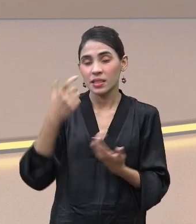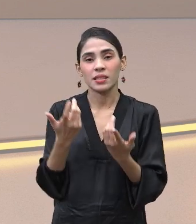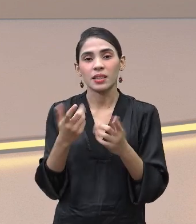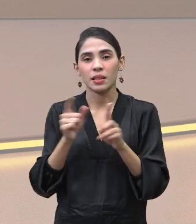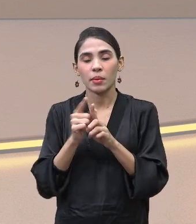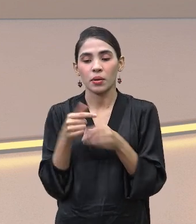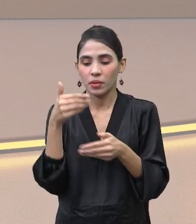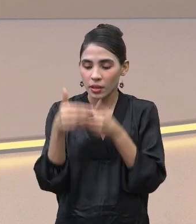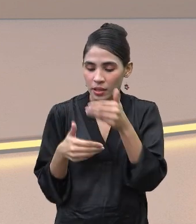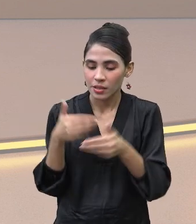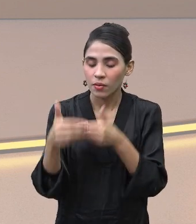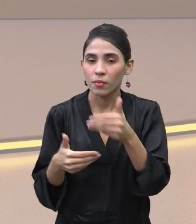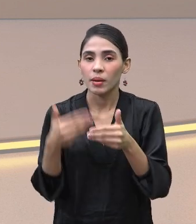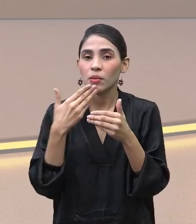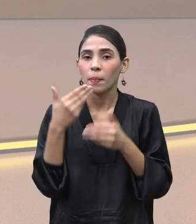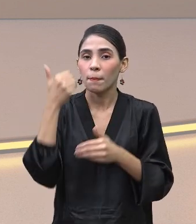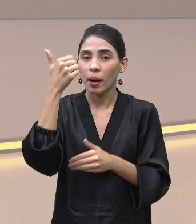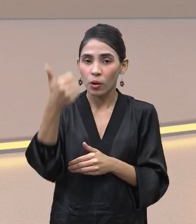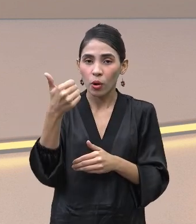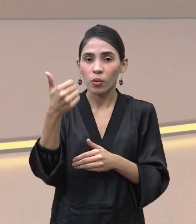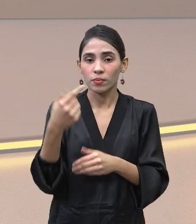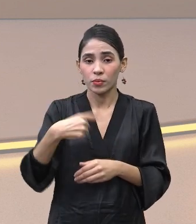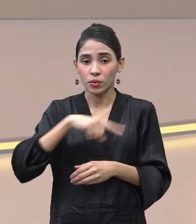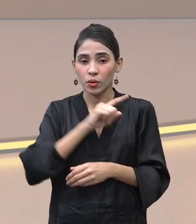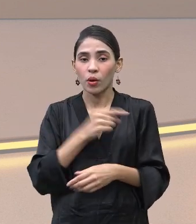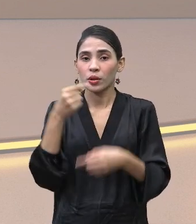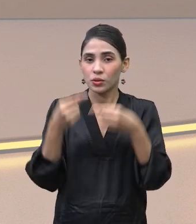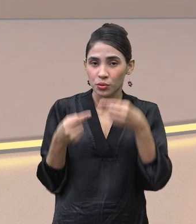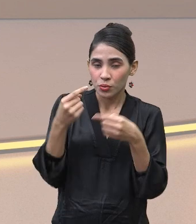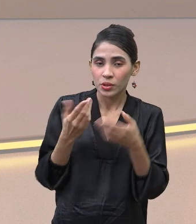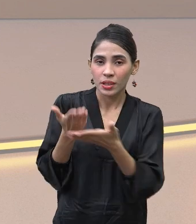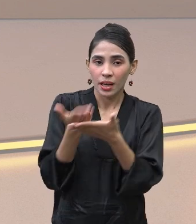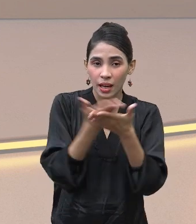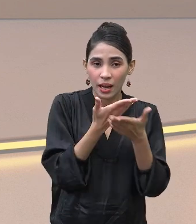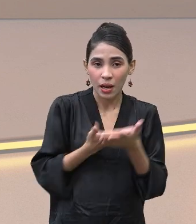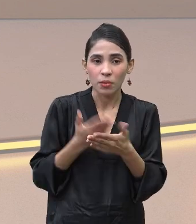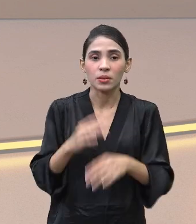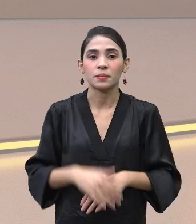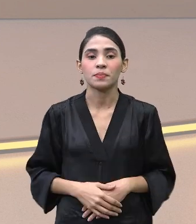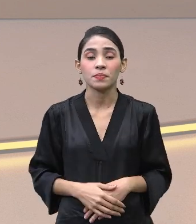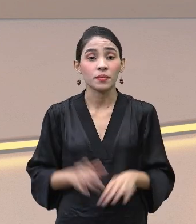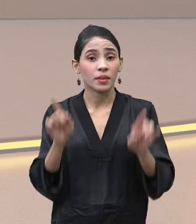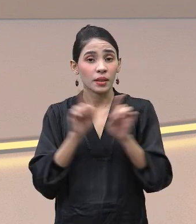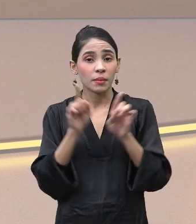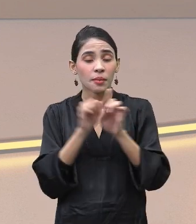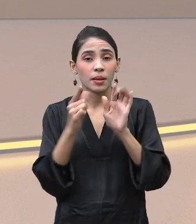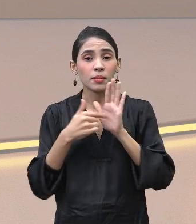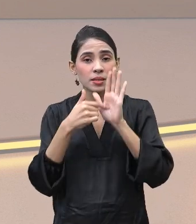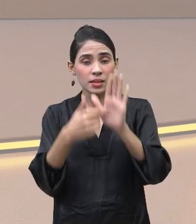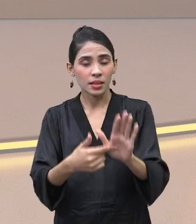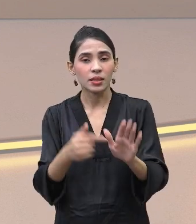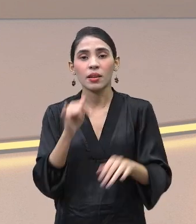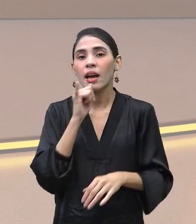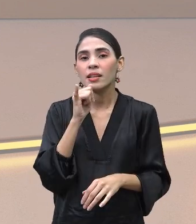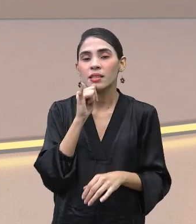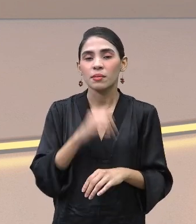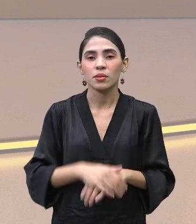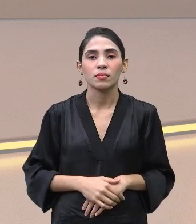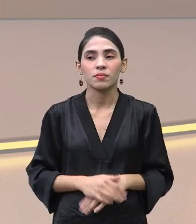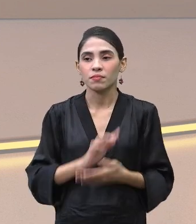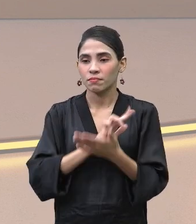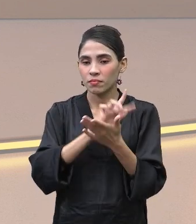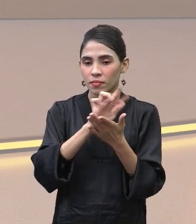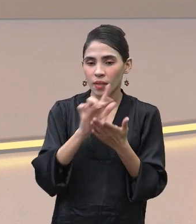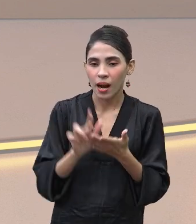do desenvolvimento sustentável, que nós iremos debater ao decorrer da aula, né, e trazendo aí questões que venham,